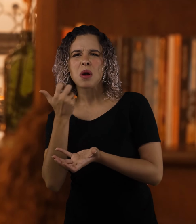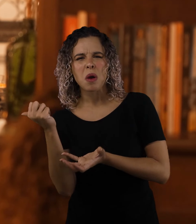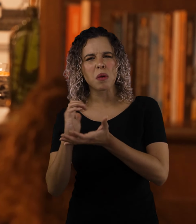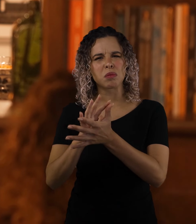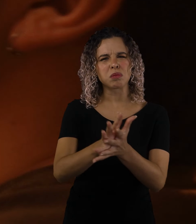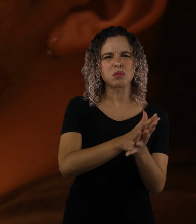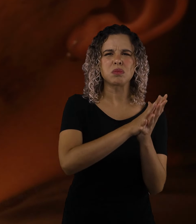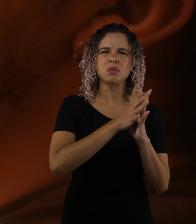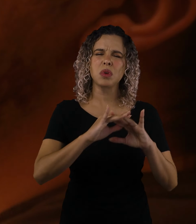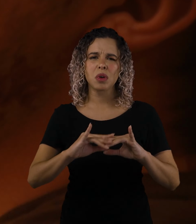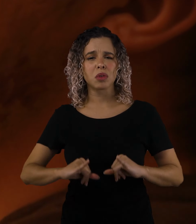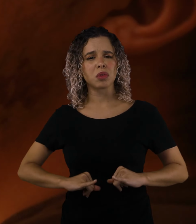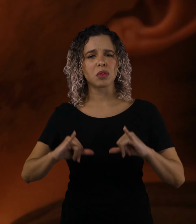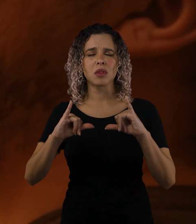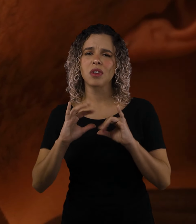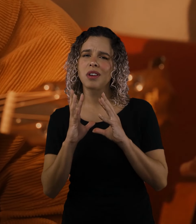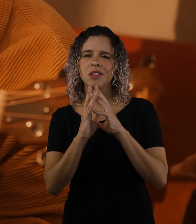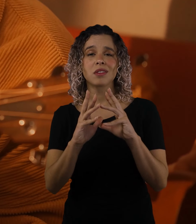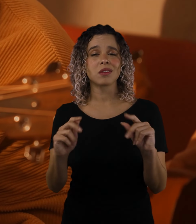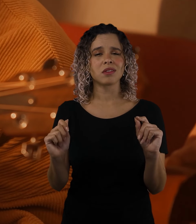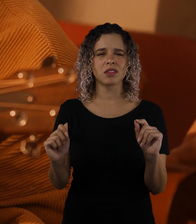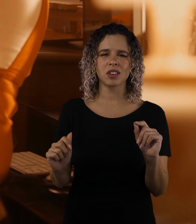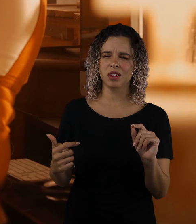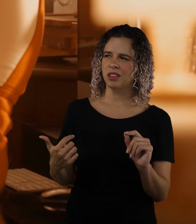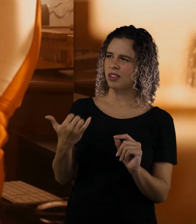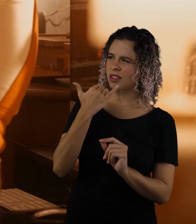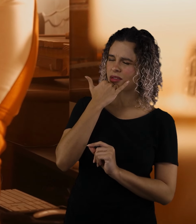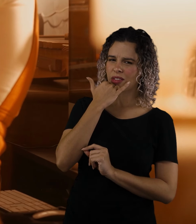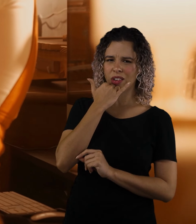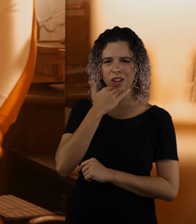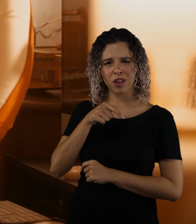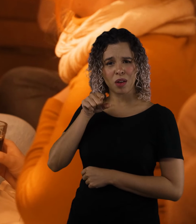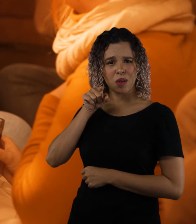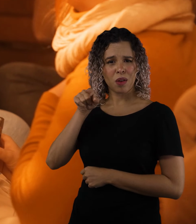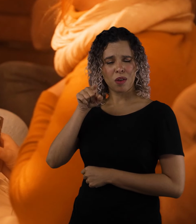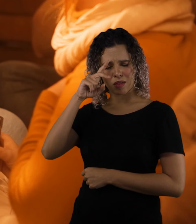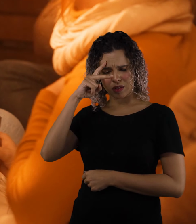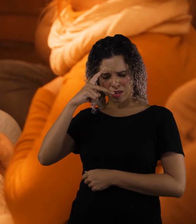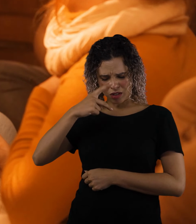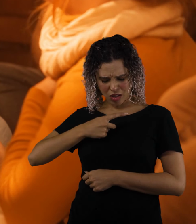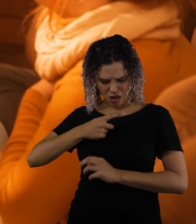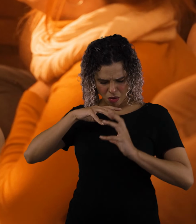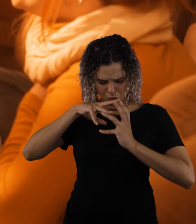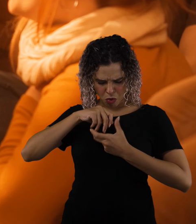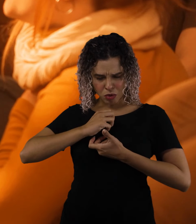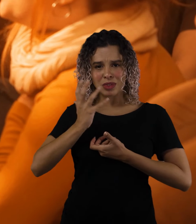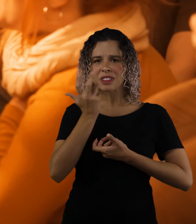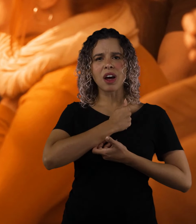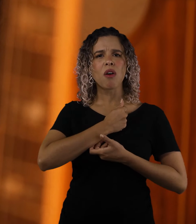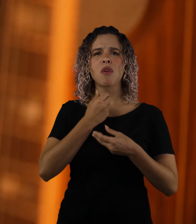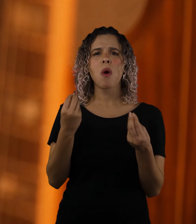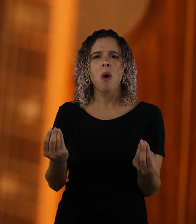destruction and pain. But I said, how can you save the world from me?